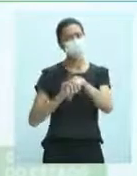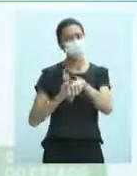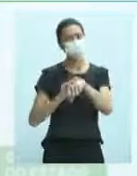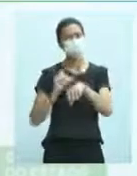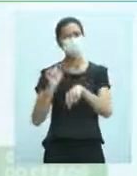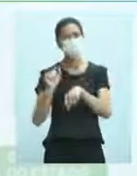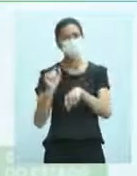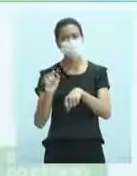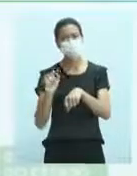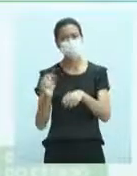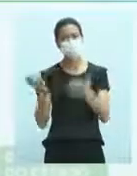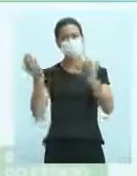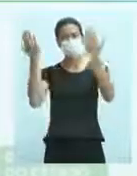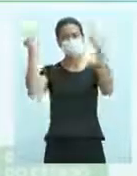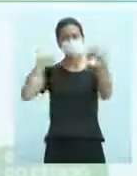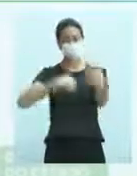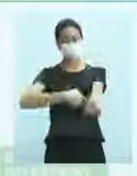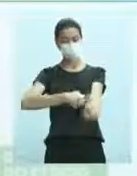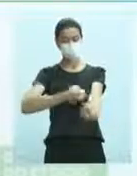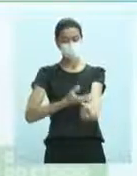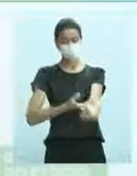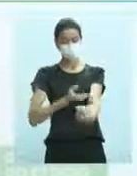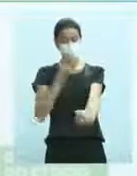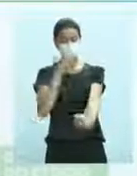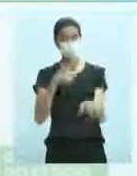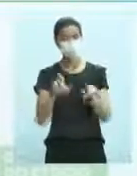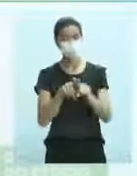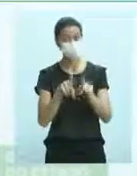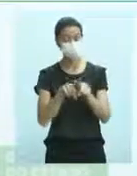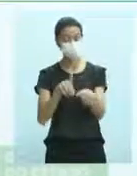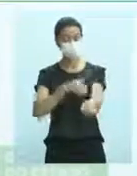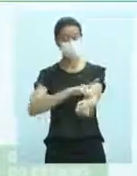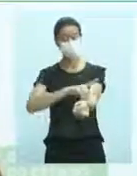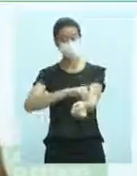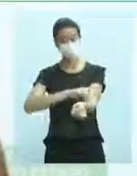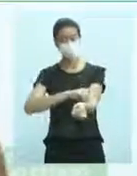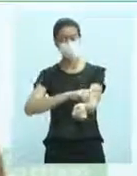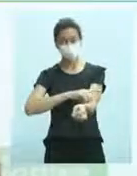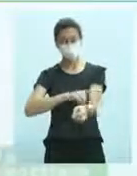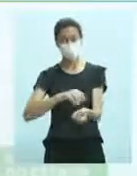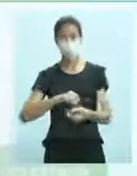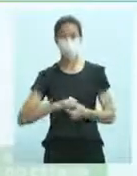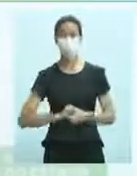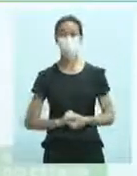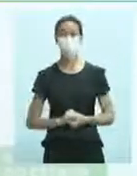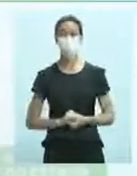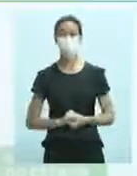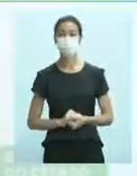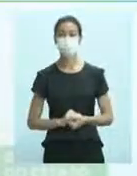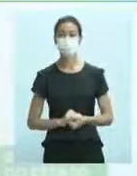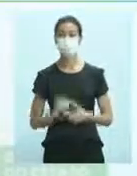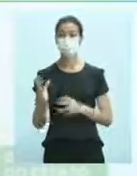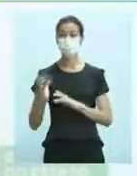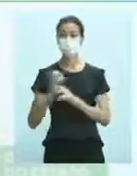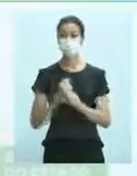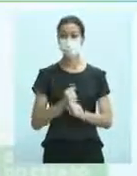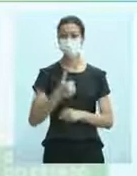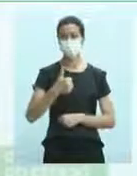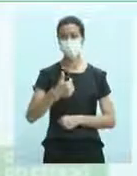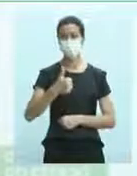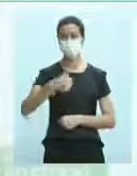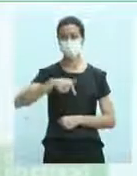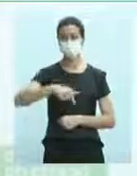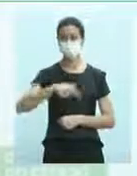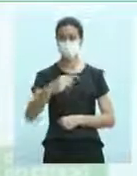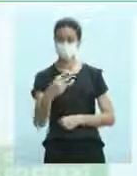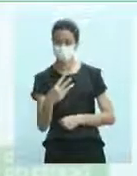era a presença de hipertensão e diabetes situação atual confirmado 173